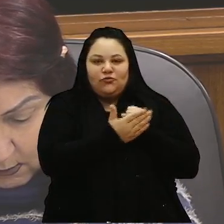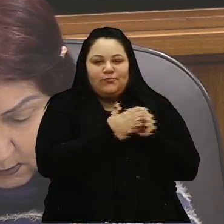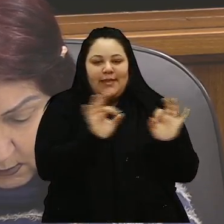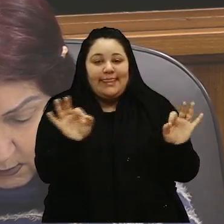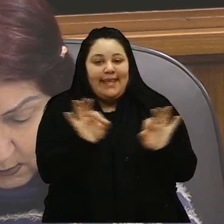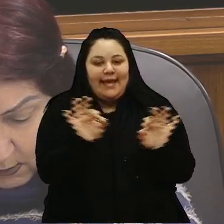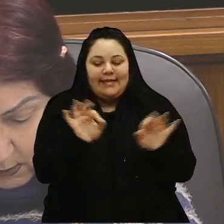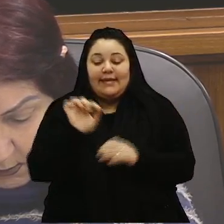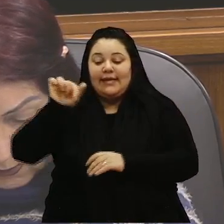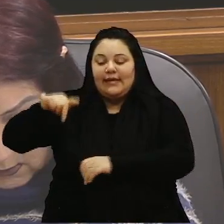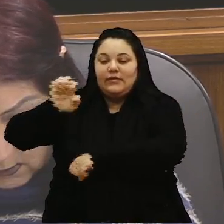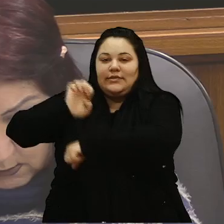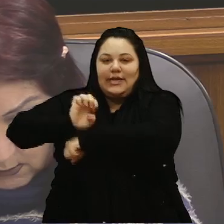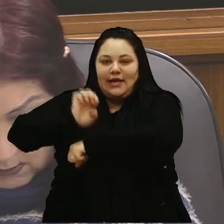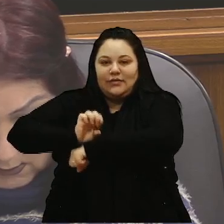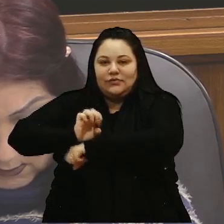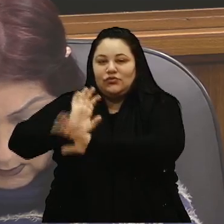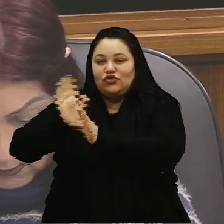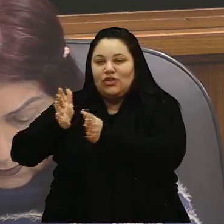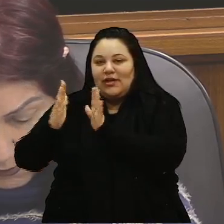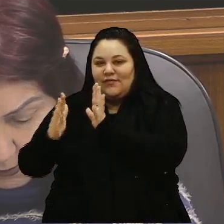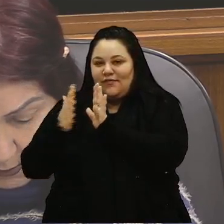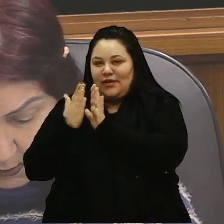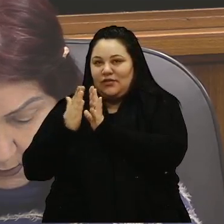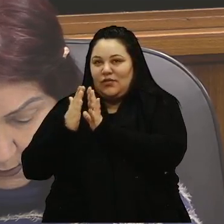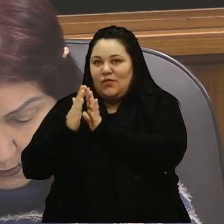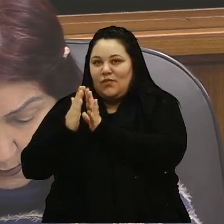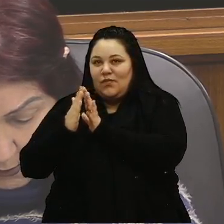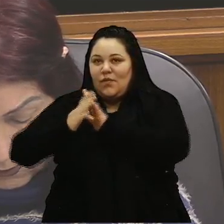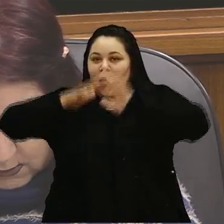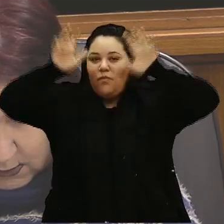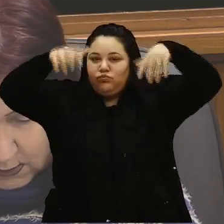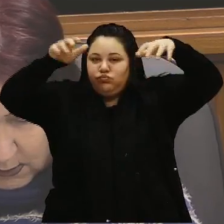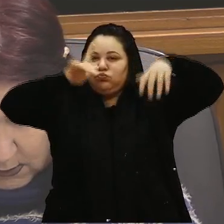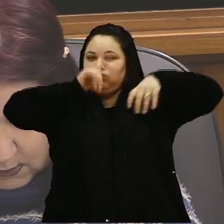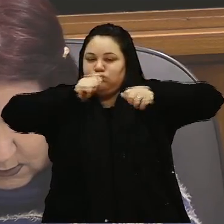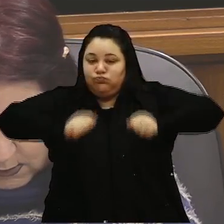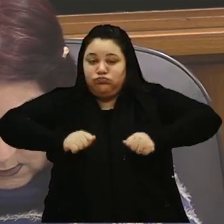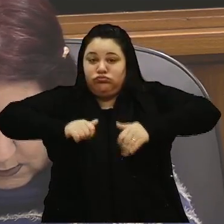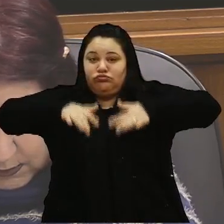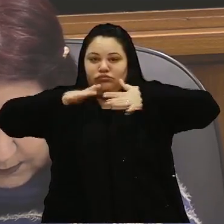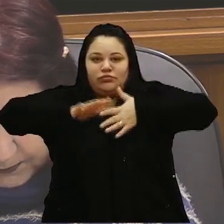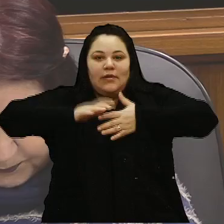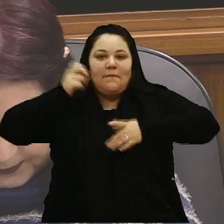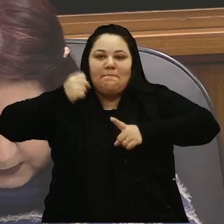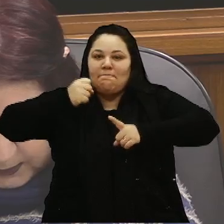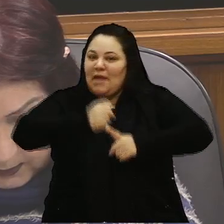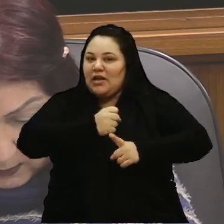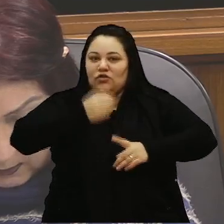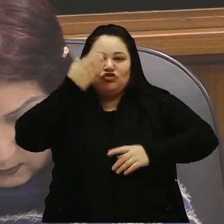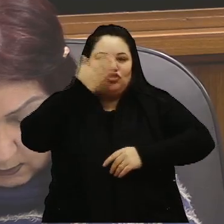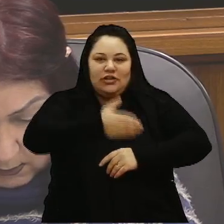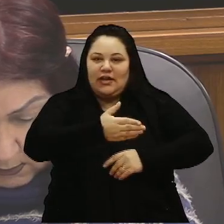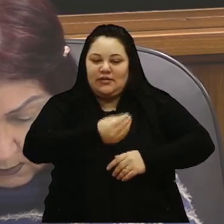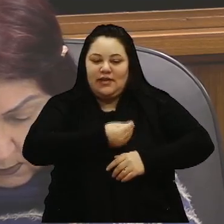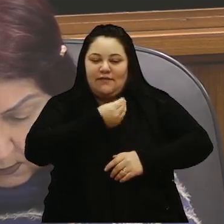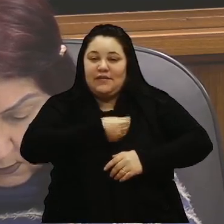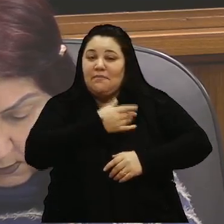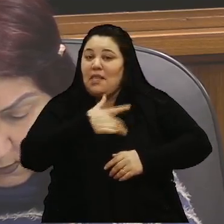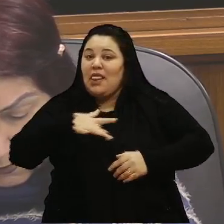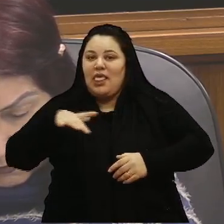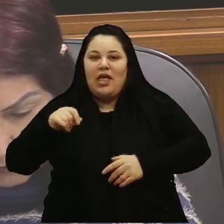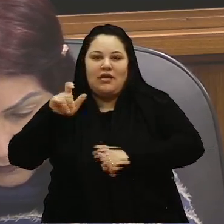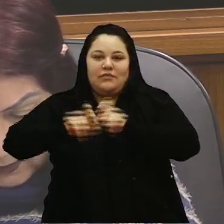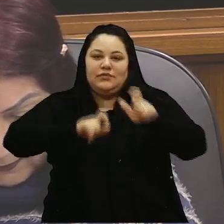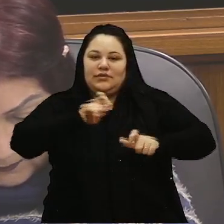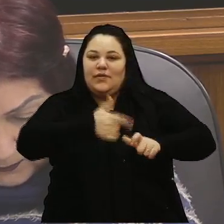nosso estado, onde a gente enfrentou uma tragédia climática que impactou diretamente na vida de milhares de pessoas, deixando